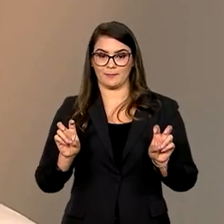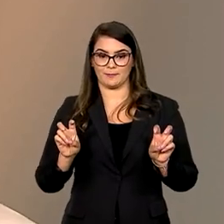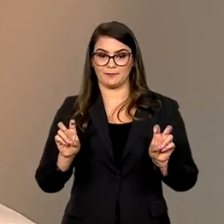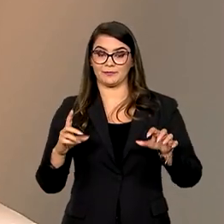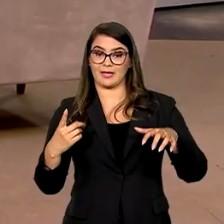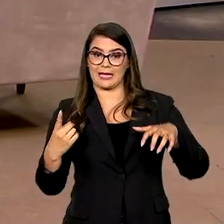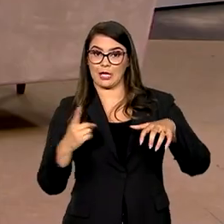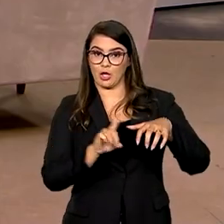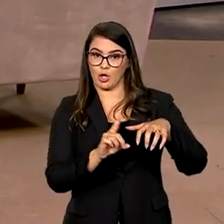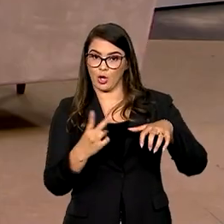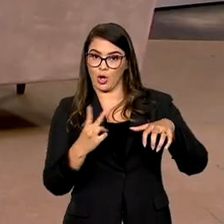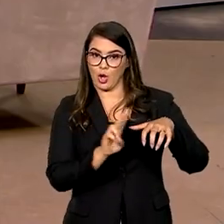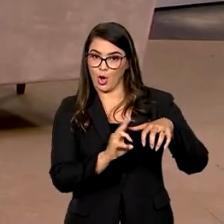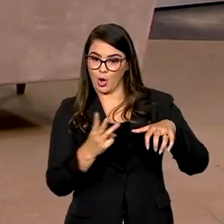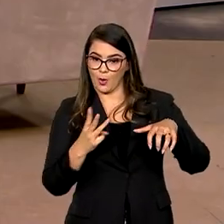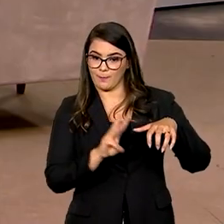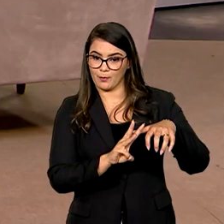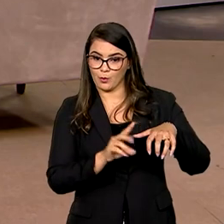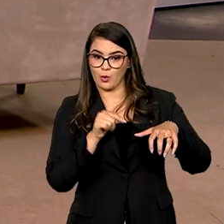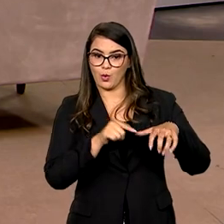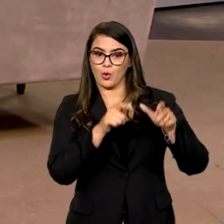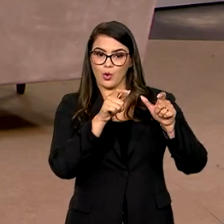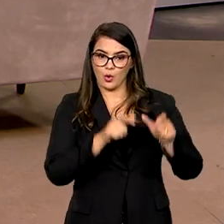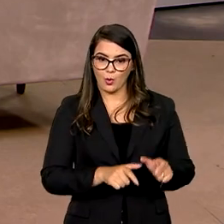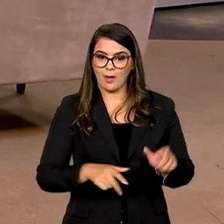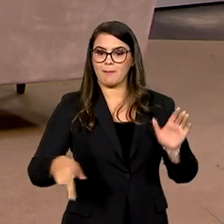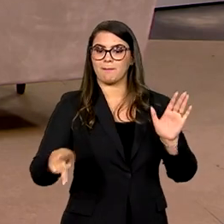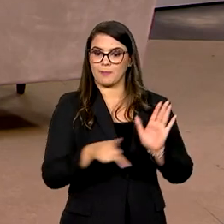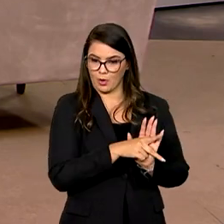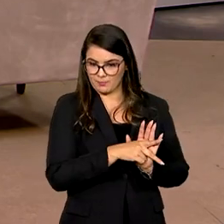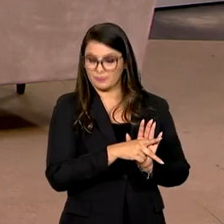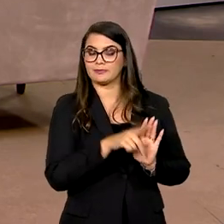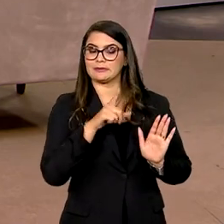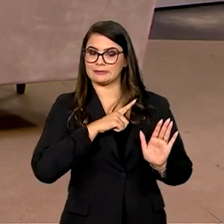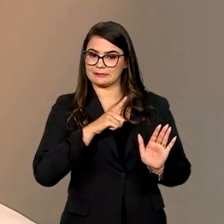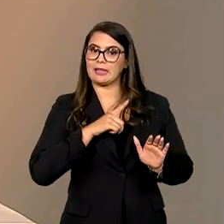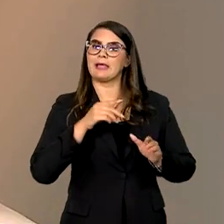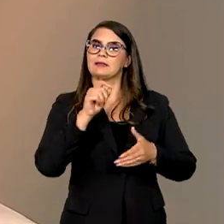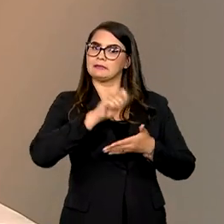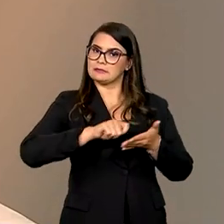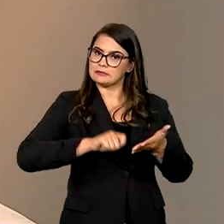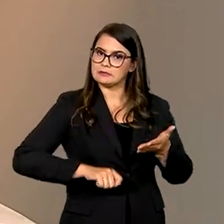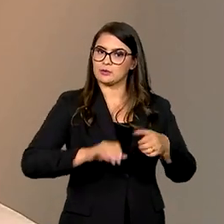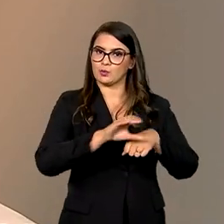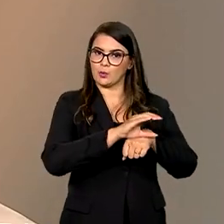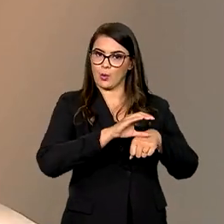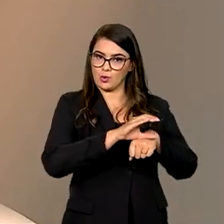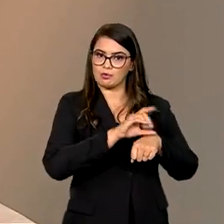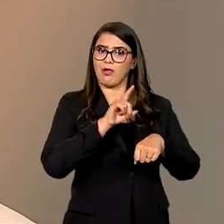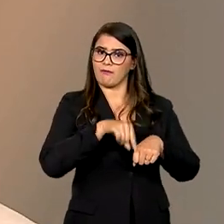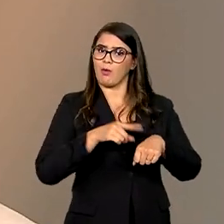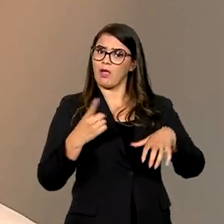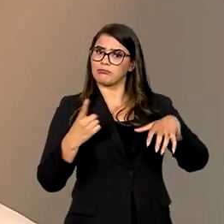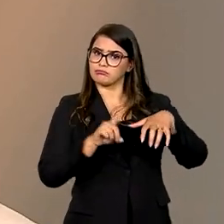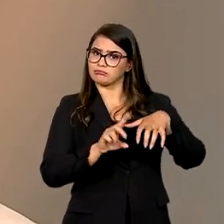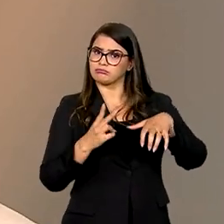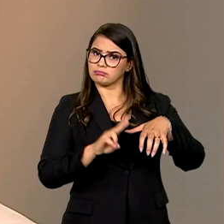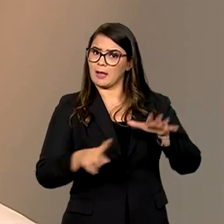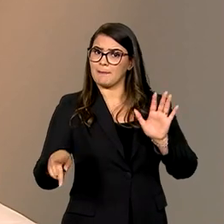quilombos como lugares de patrimônio. Está lá escrito na Constituição que quilombos são